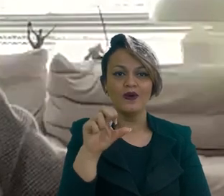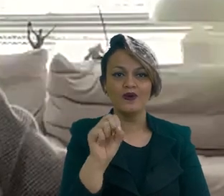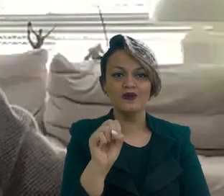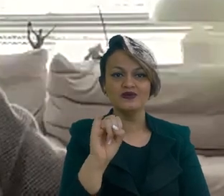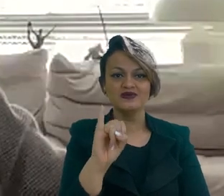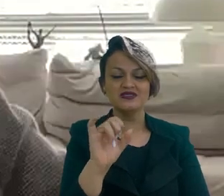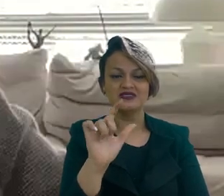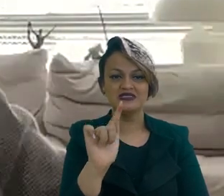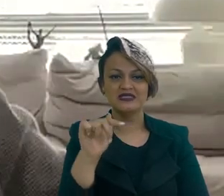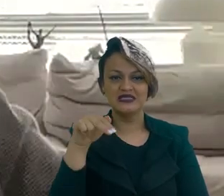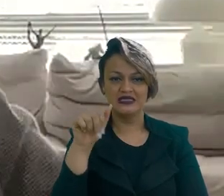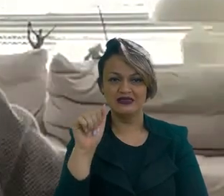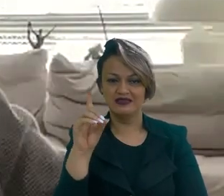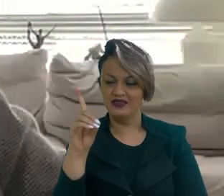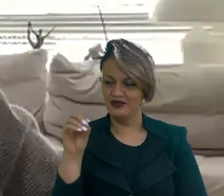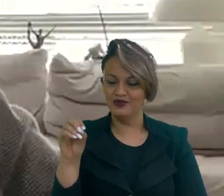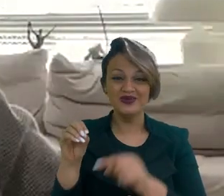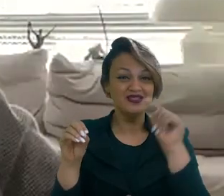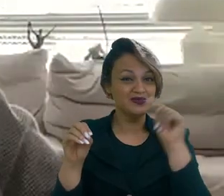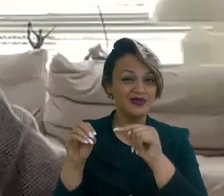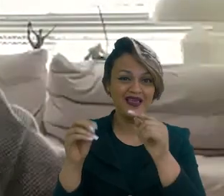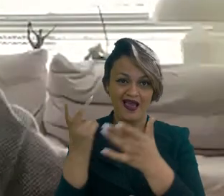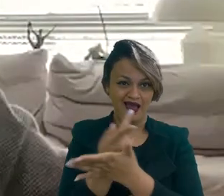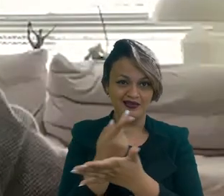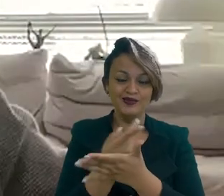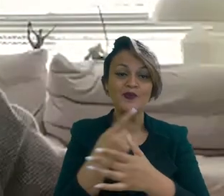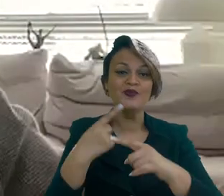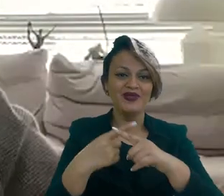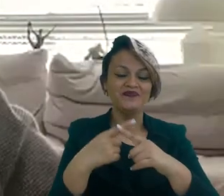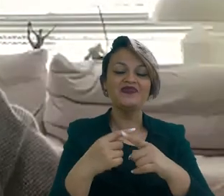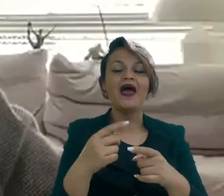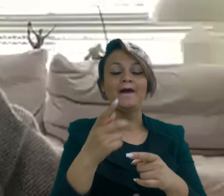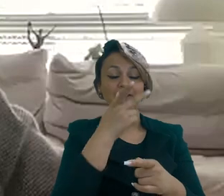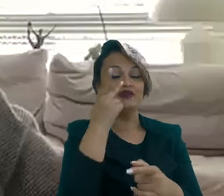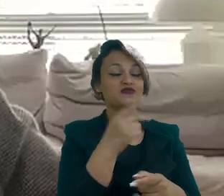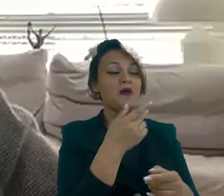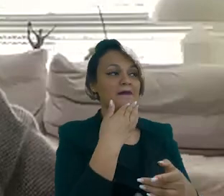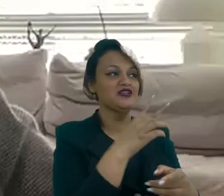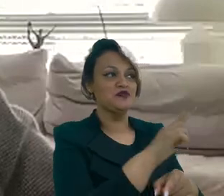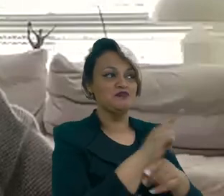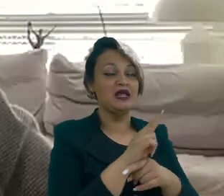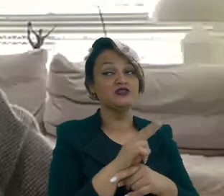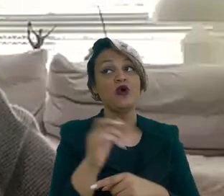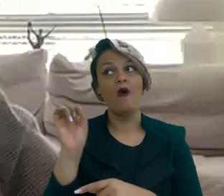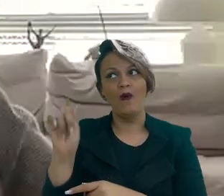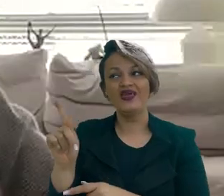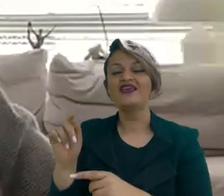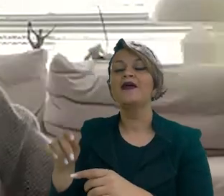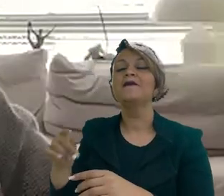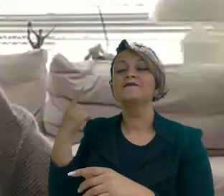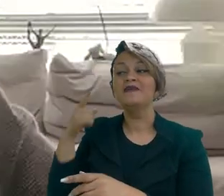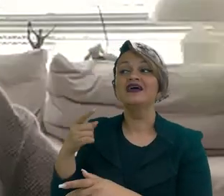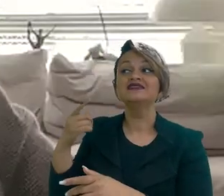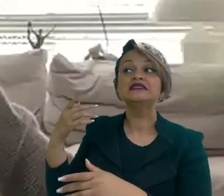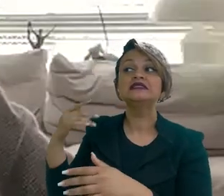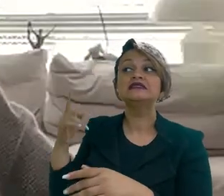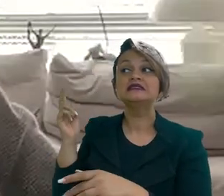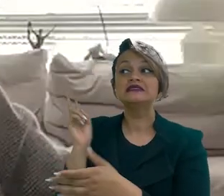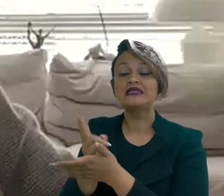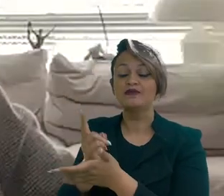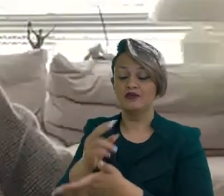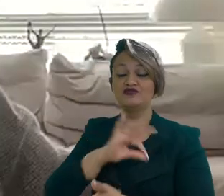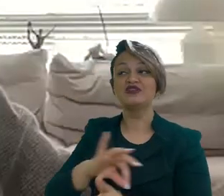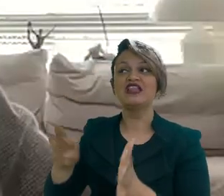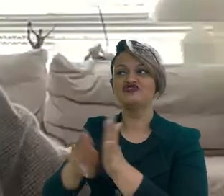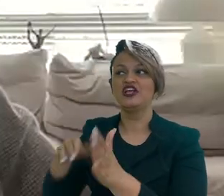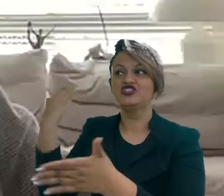atenção a quem mora uma das maiores excrescências de que eu já ouvi falar na minha vida não posso conceber que